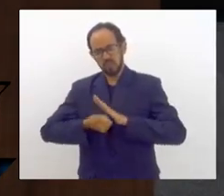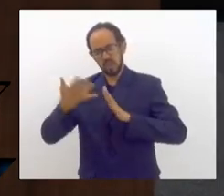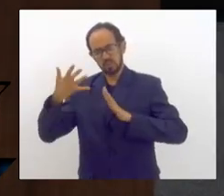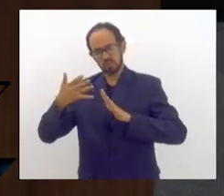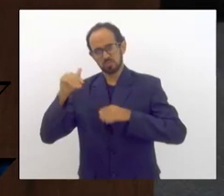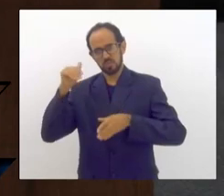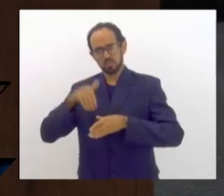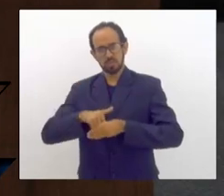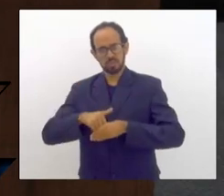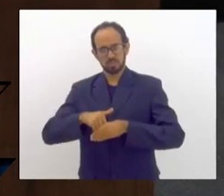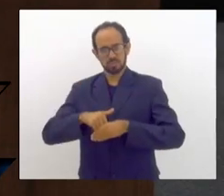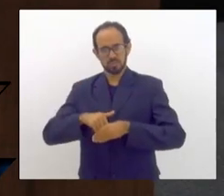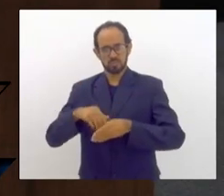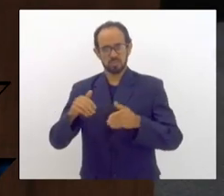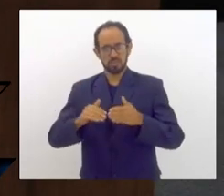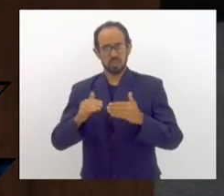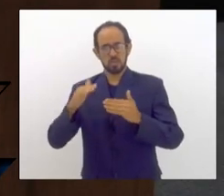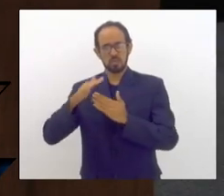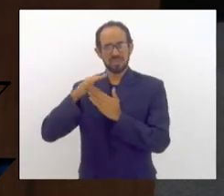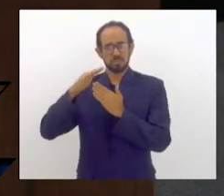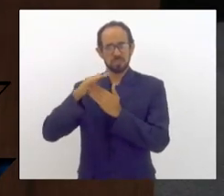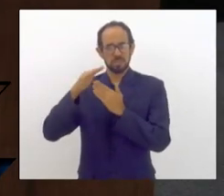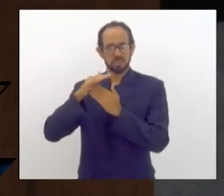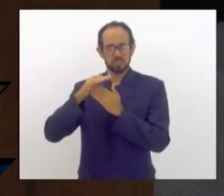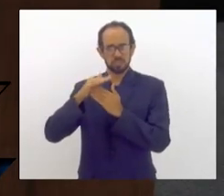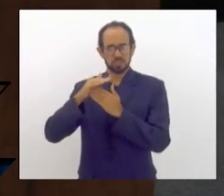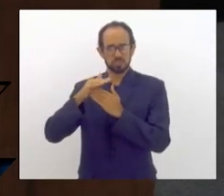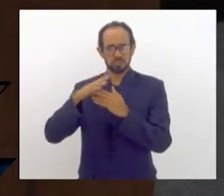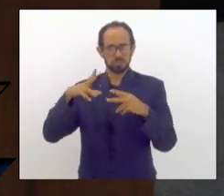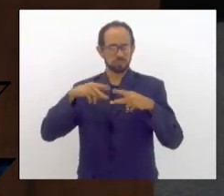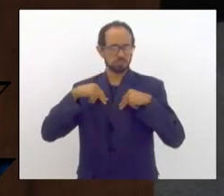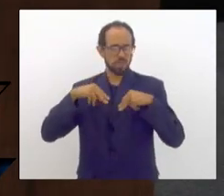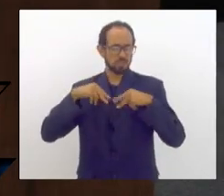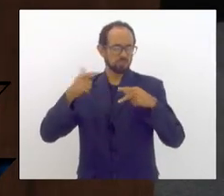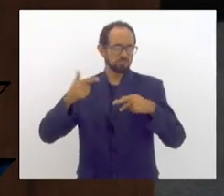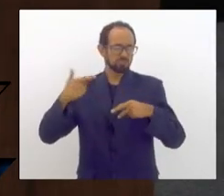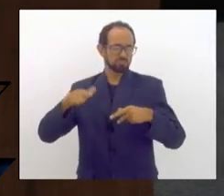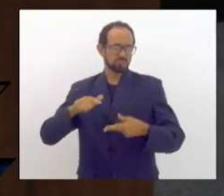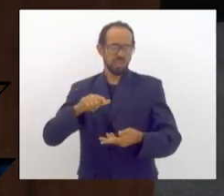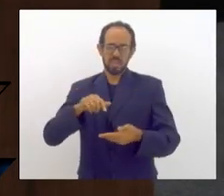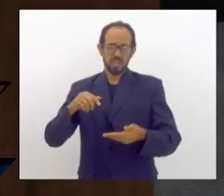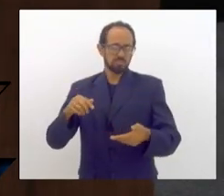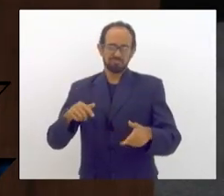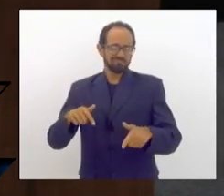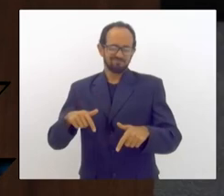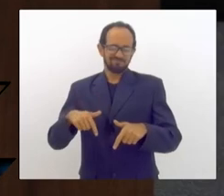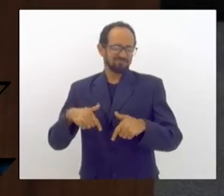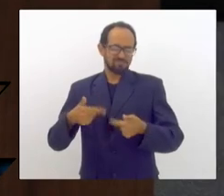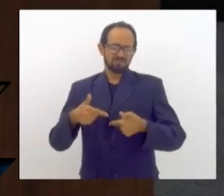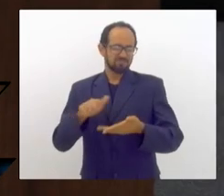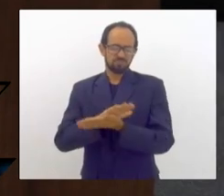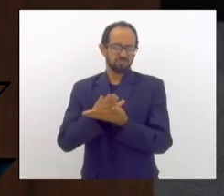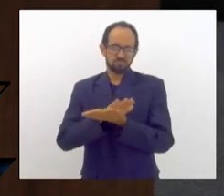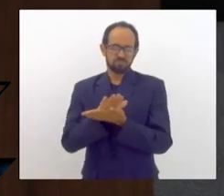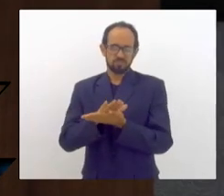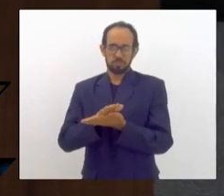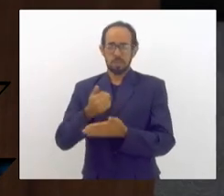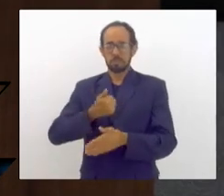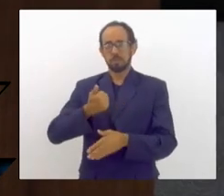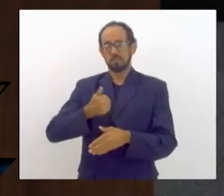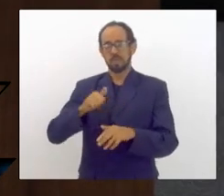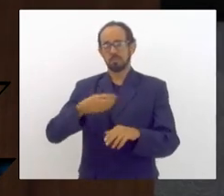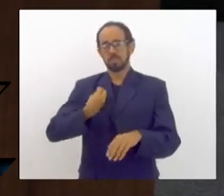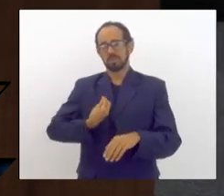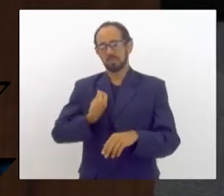decidida no limite da régua por um mérito que não tem sentido algum. É a minha primeira participação na